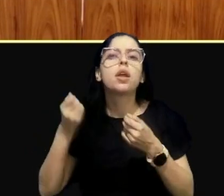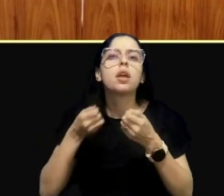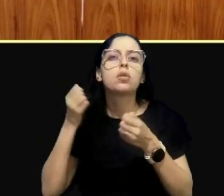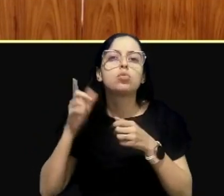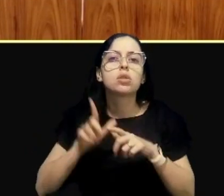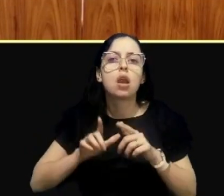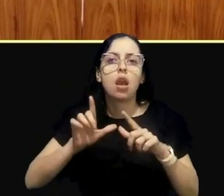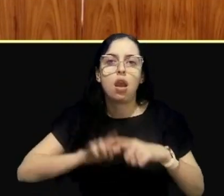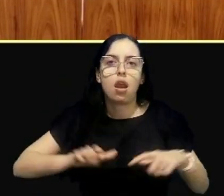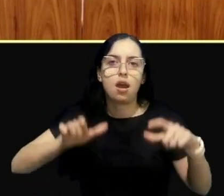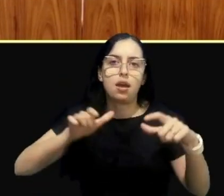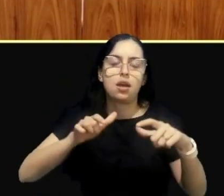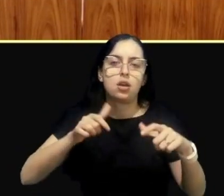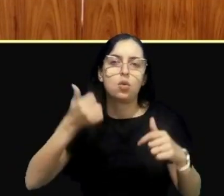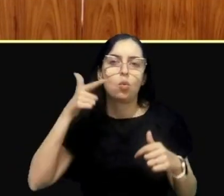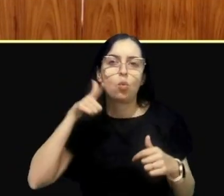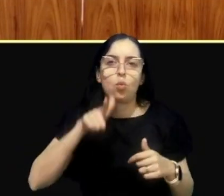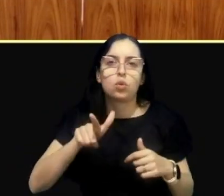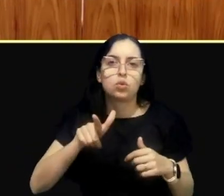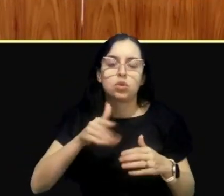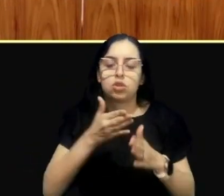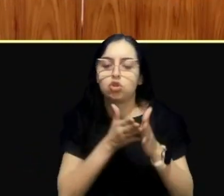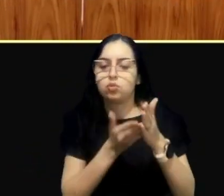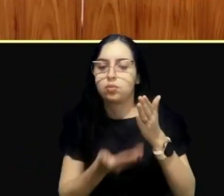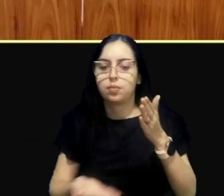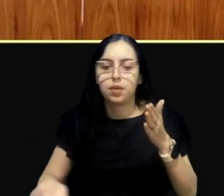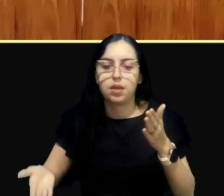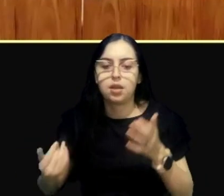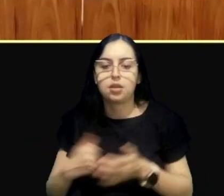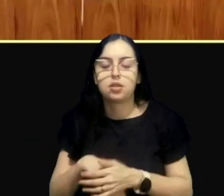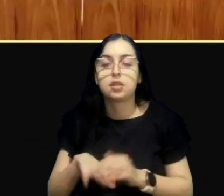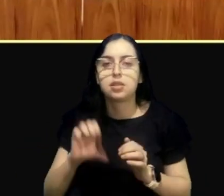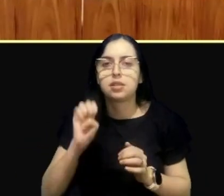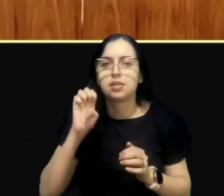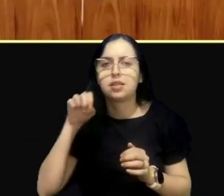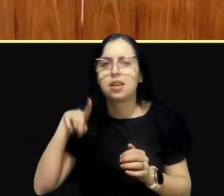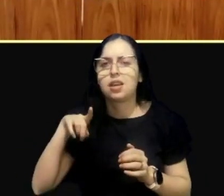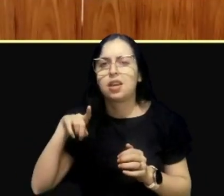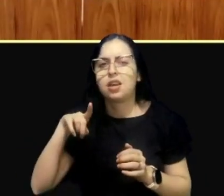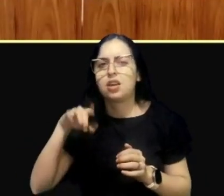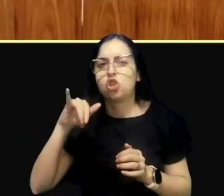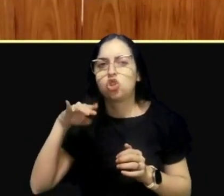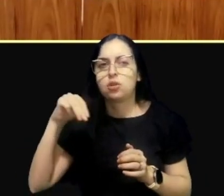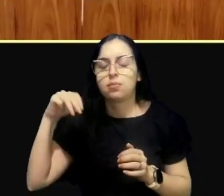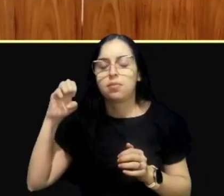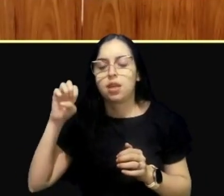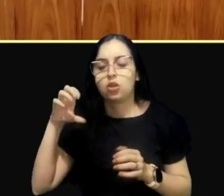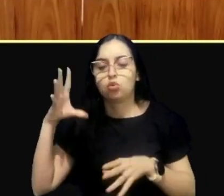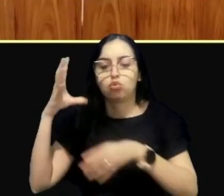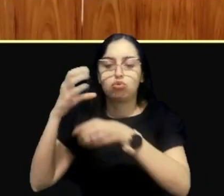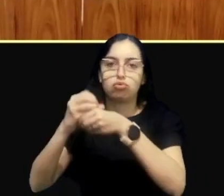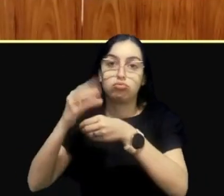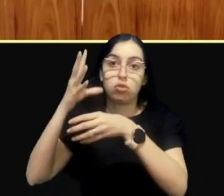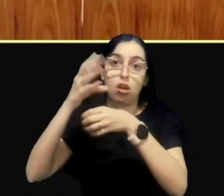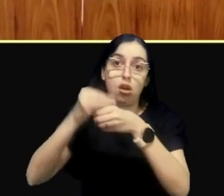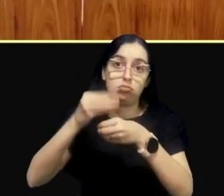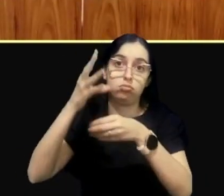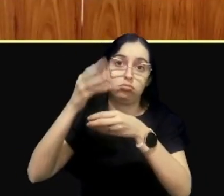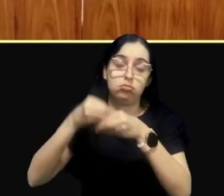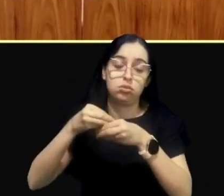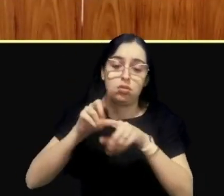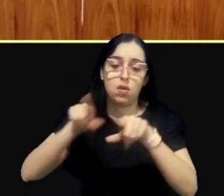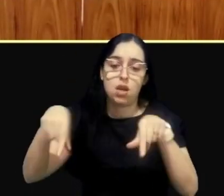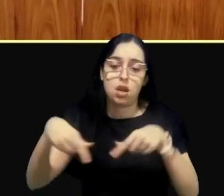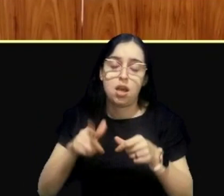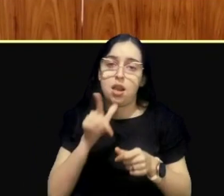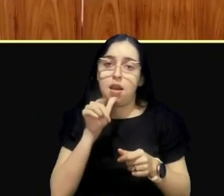que está contribuindo para esse carreamento de sedimentos, né, e vai acumulando naquele